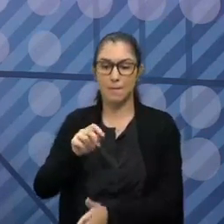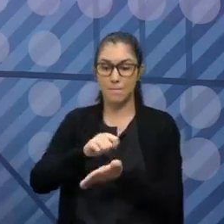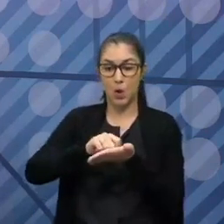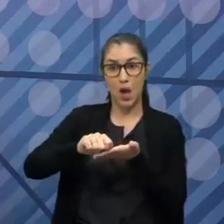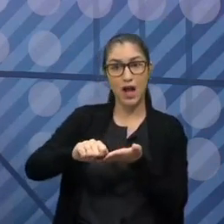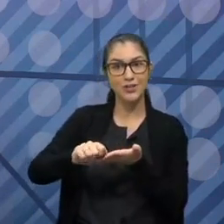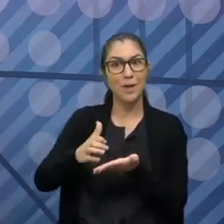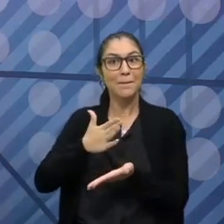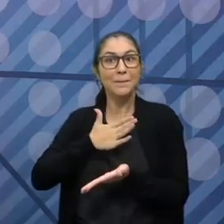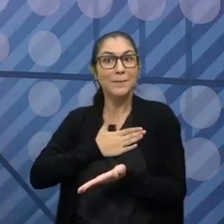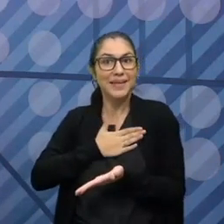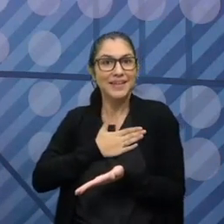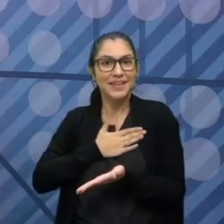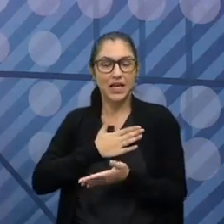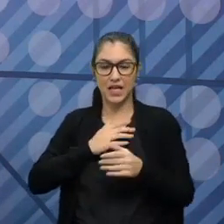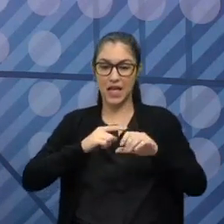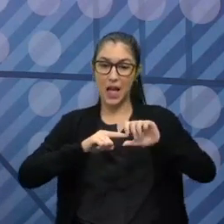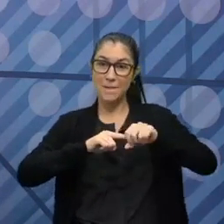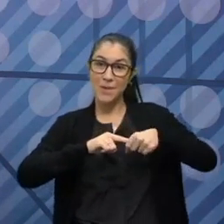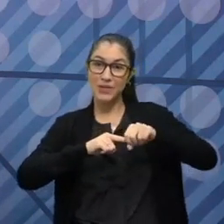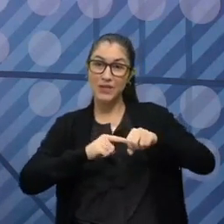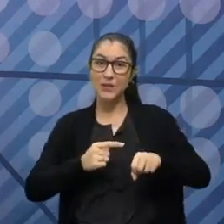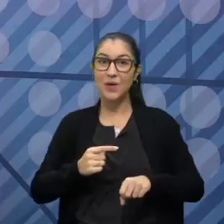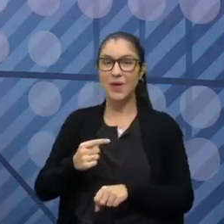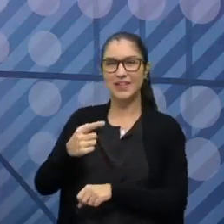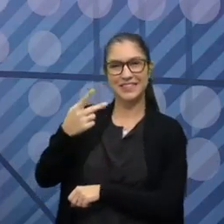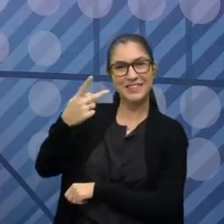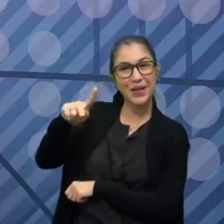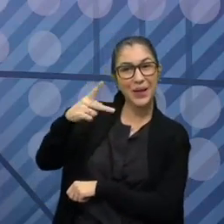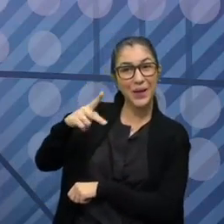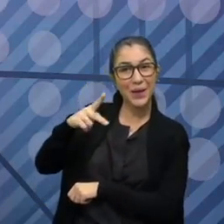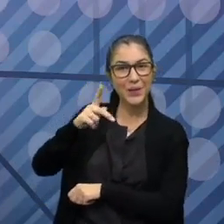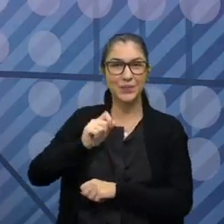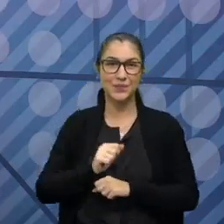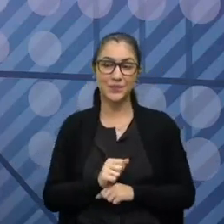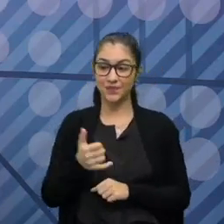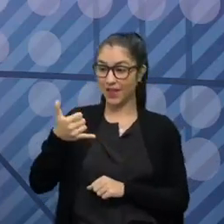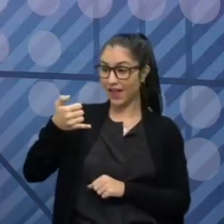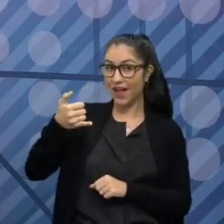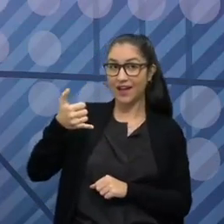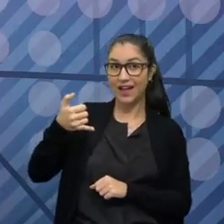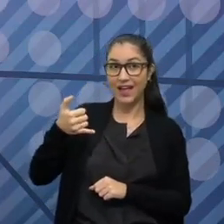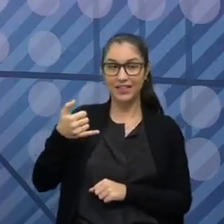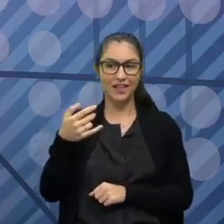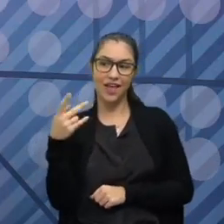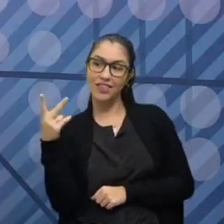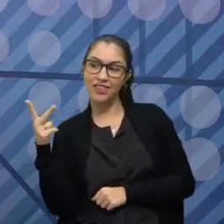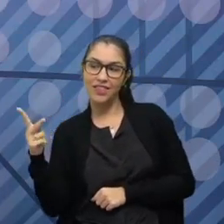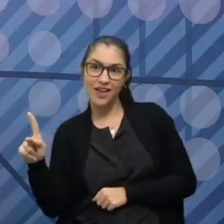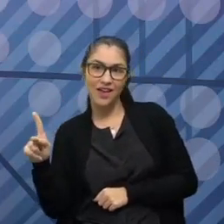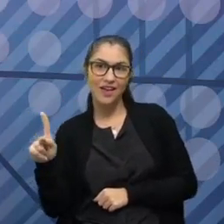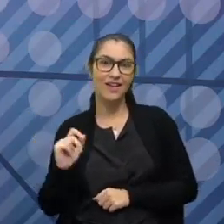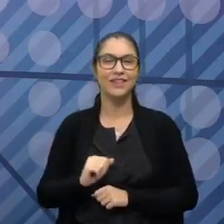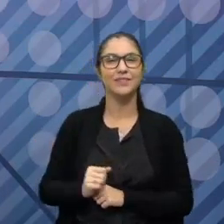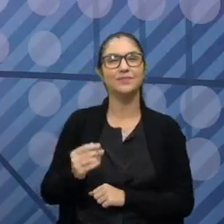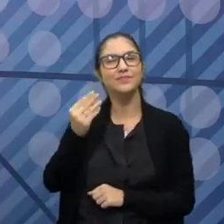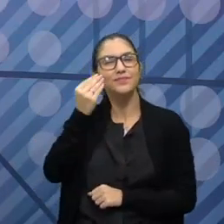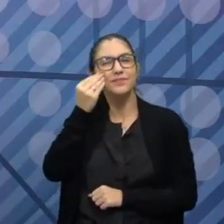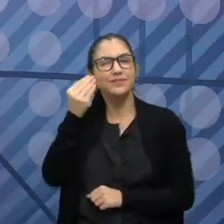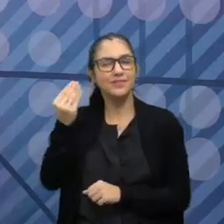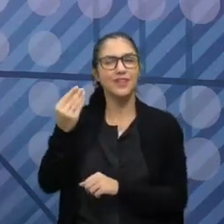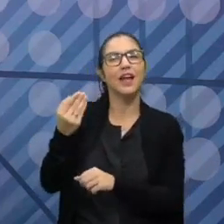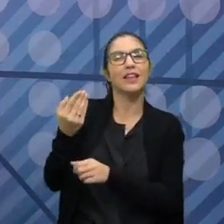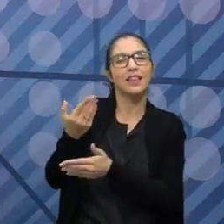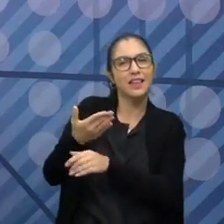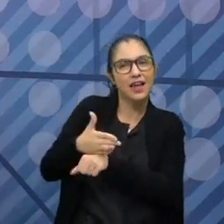borracha, minha. Apontador, seu. Caneta, dele. Treina um pouquinho